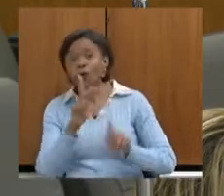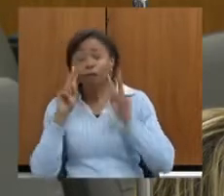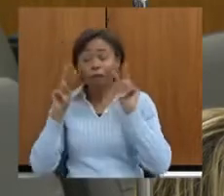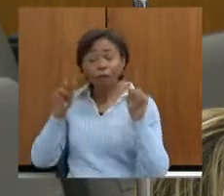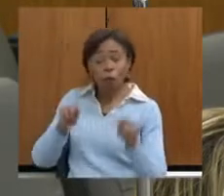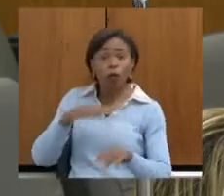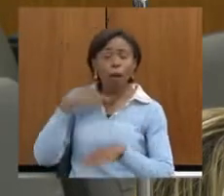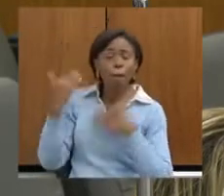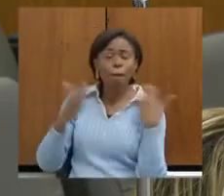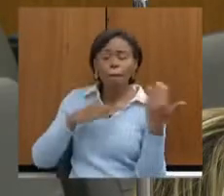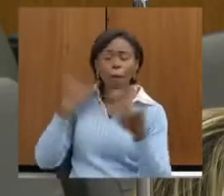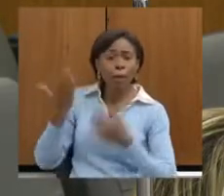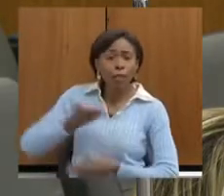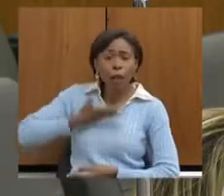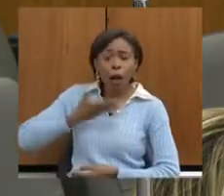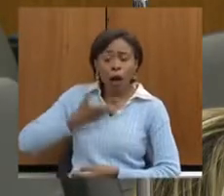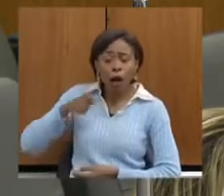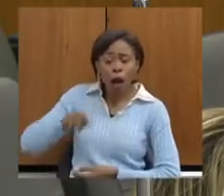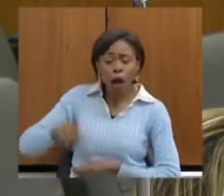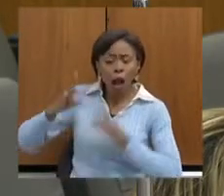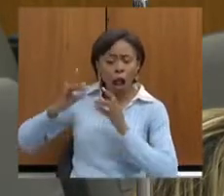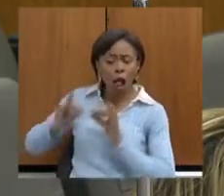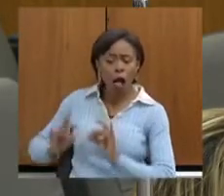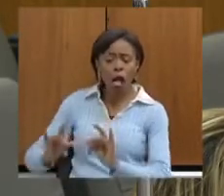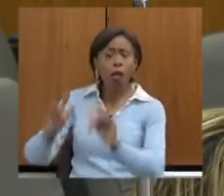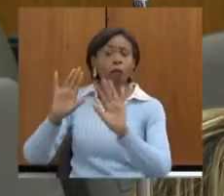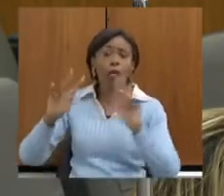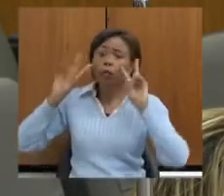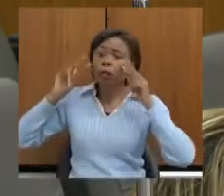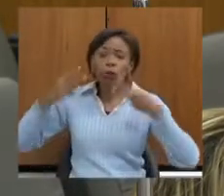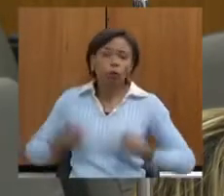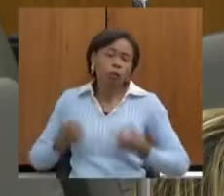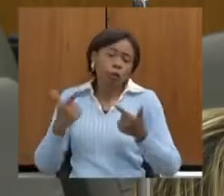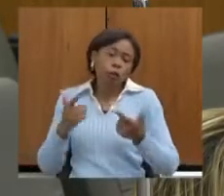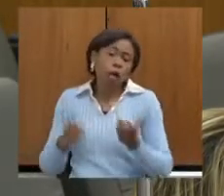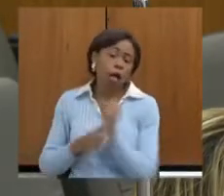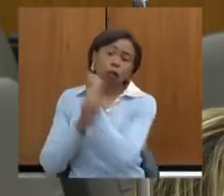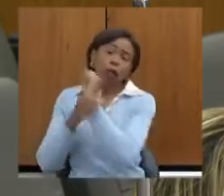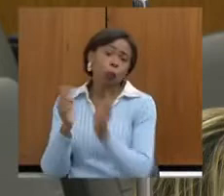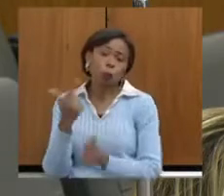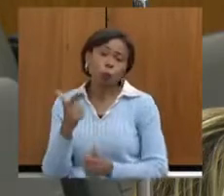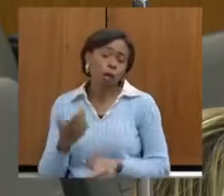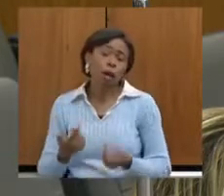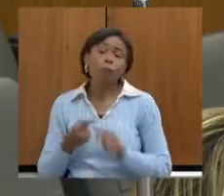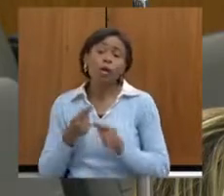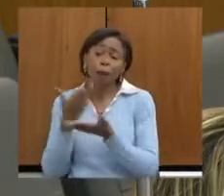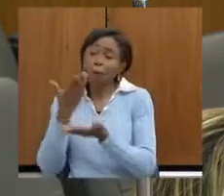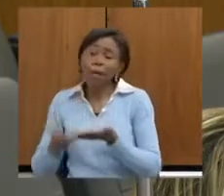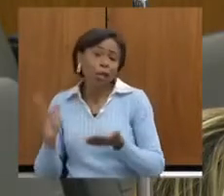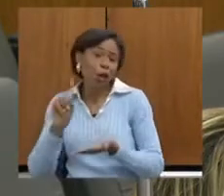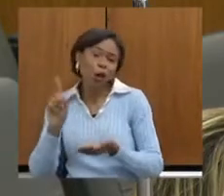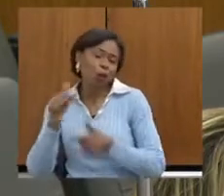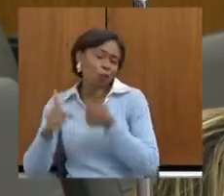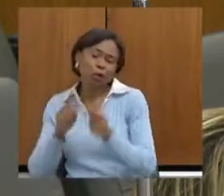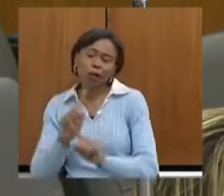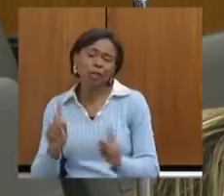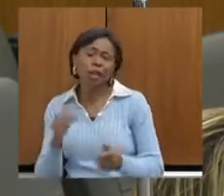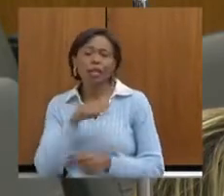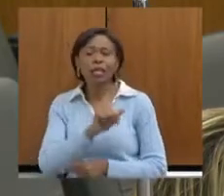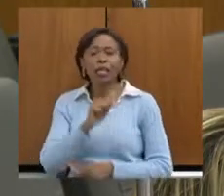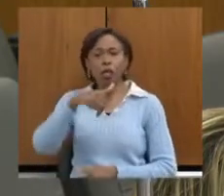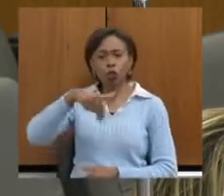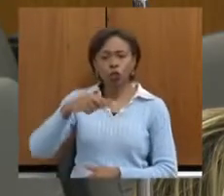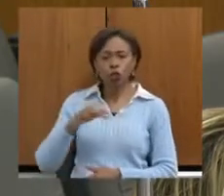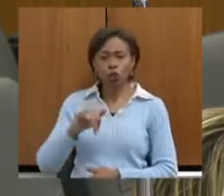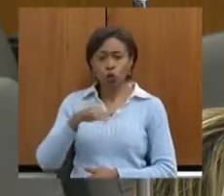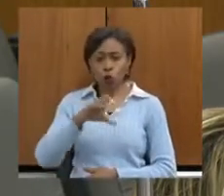ir embora eles a lama pegaram eles eles não são reconhecidos Por que não perder emprego e os comerciante Antônio Pereira por ser Antônio Pereira ser como